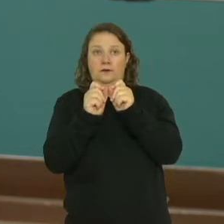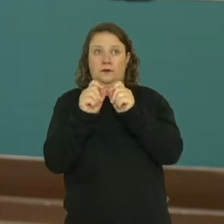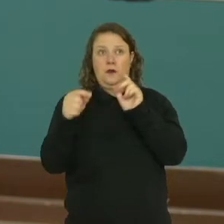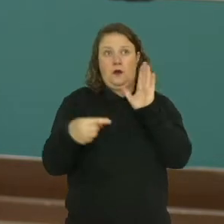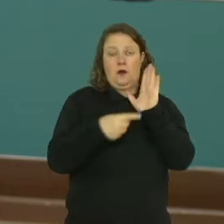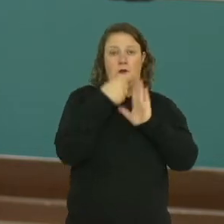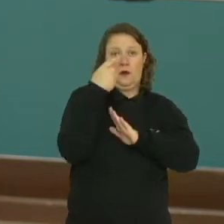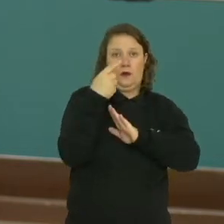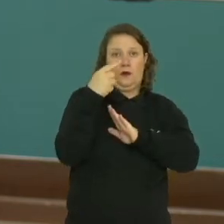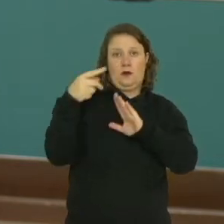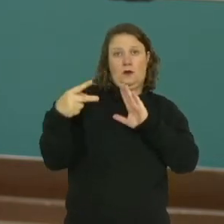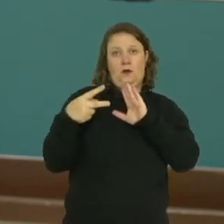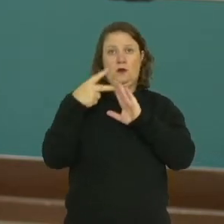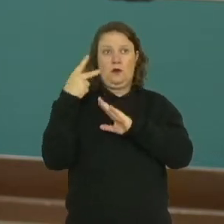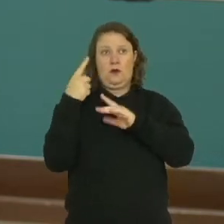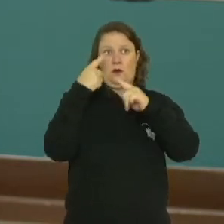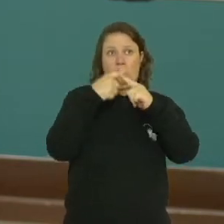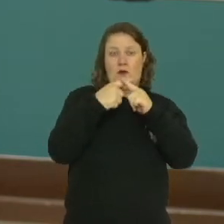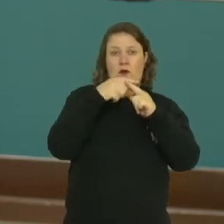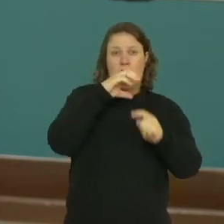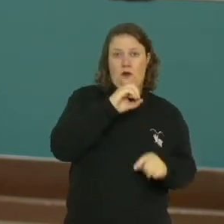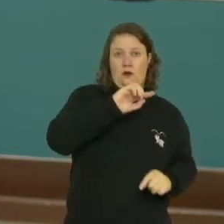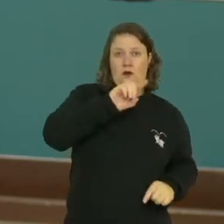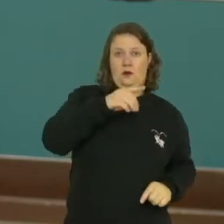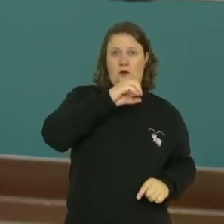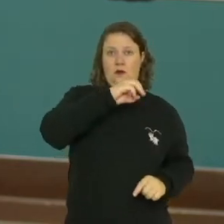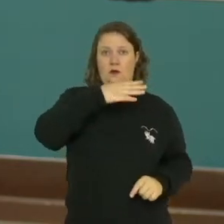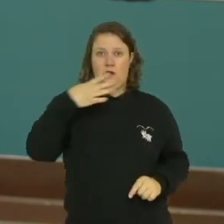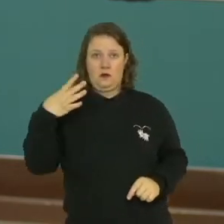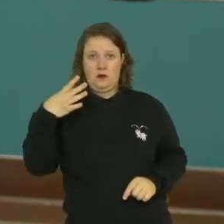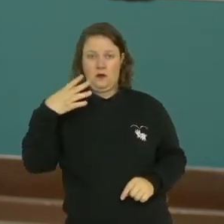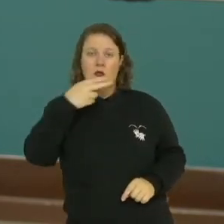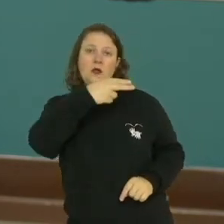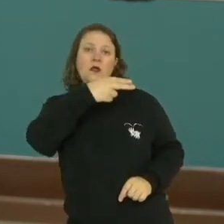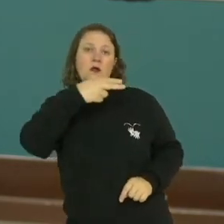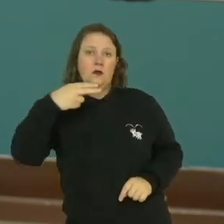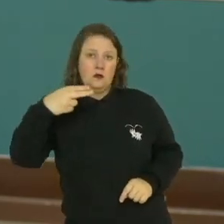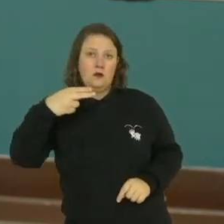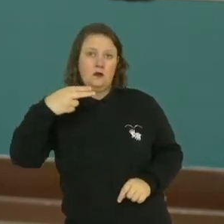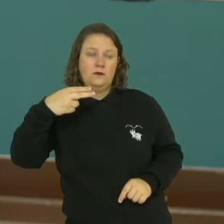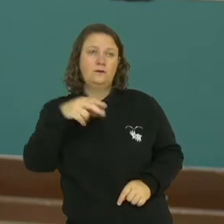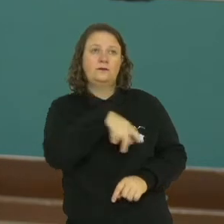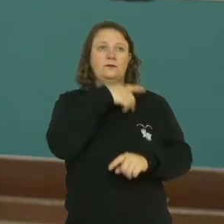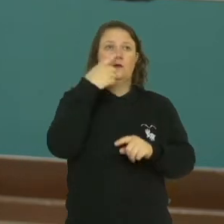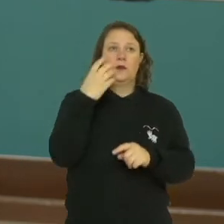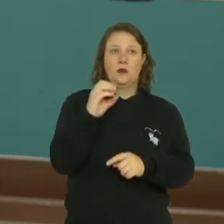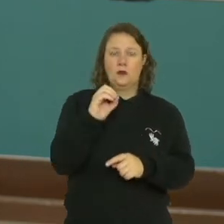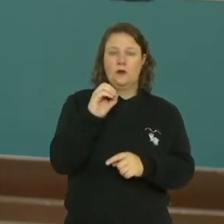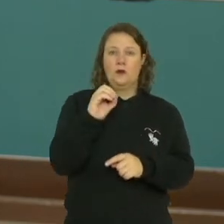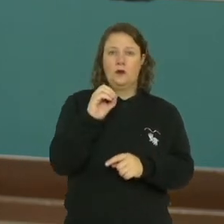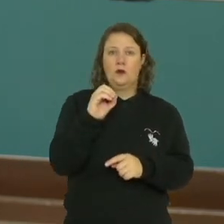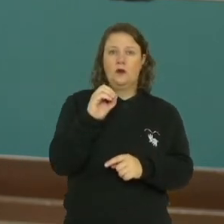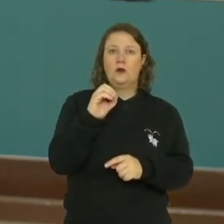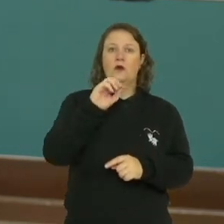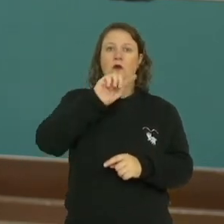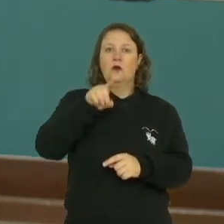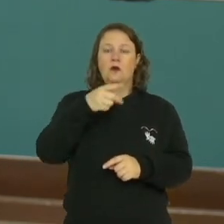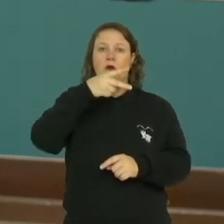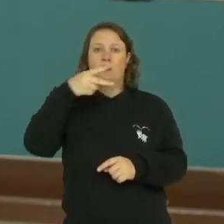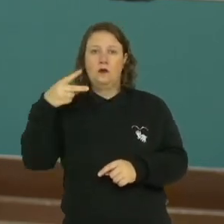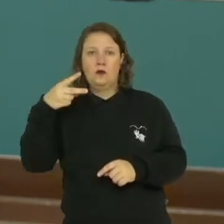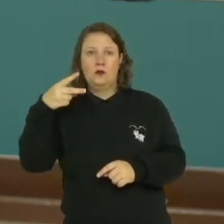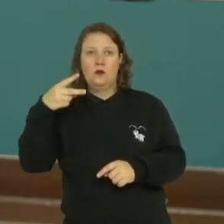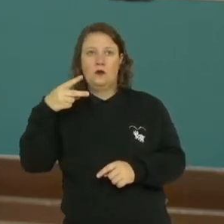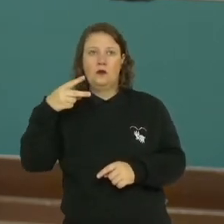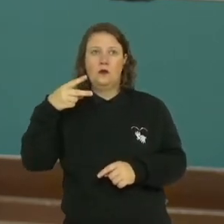primeiro número com o segundo deu 0,04. Pego esse resultado, vezes 0,2 novamente, dá 0,08.